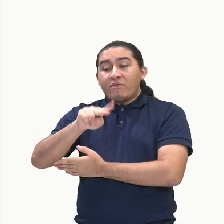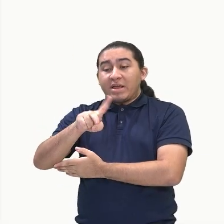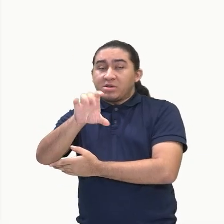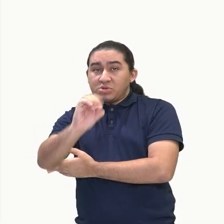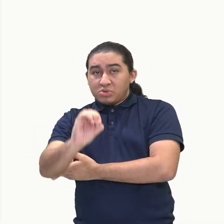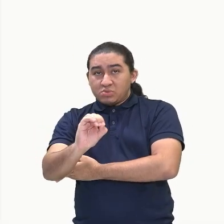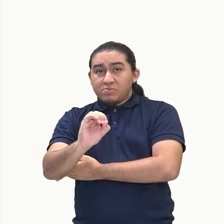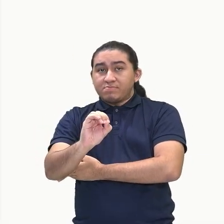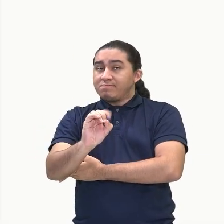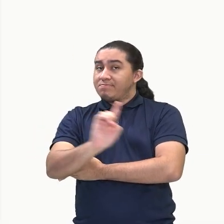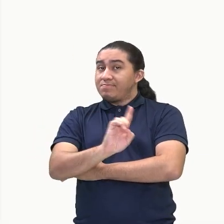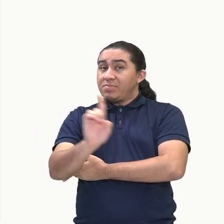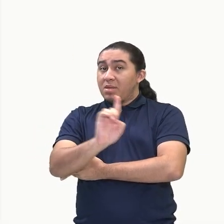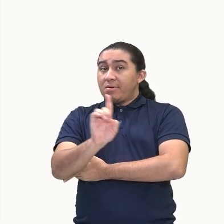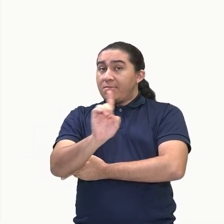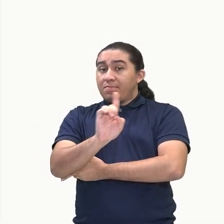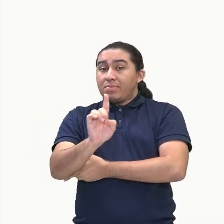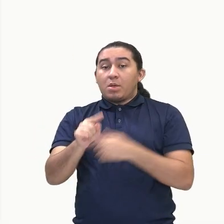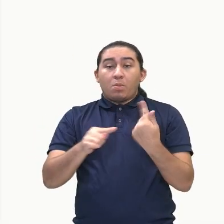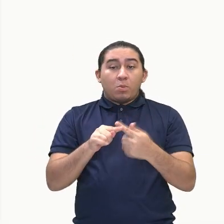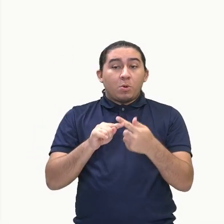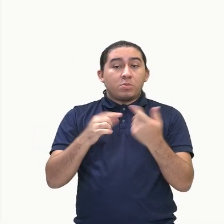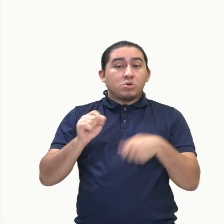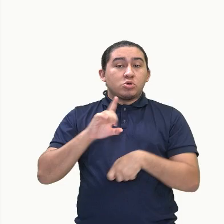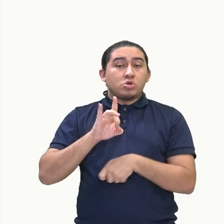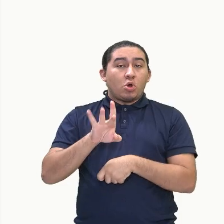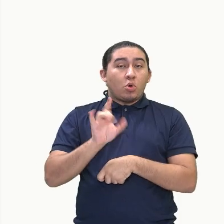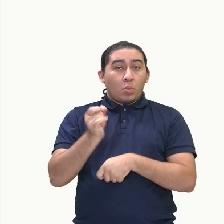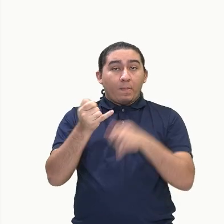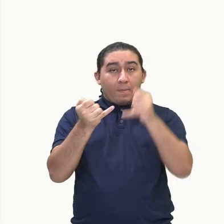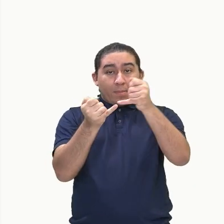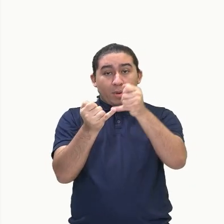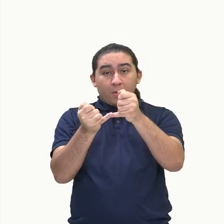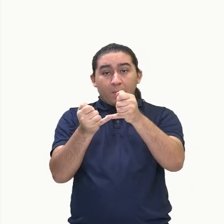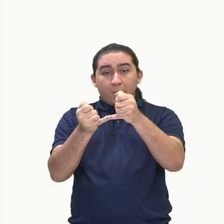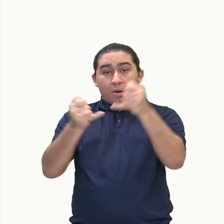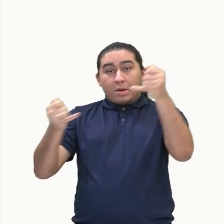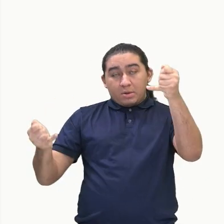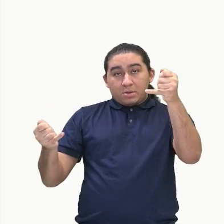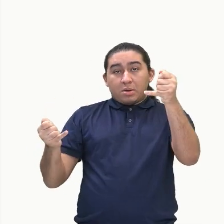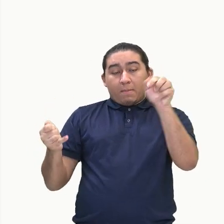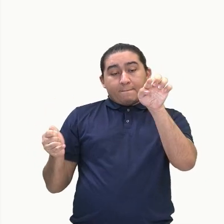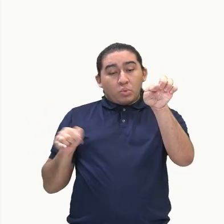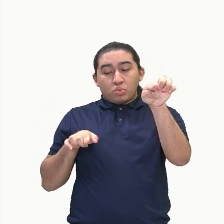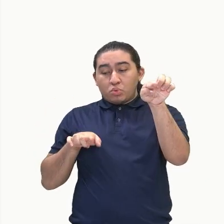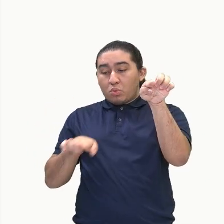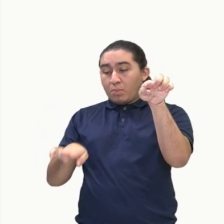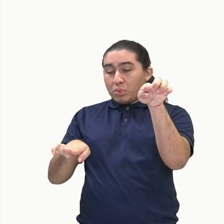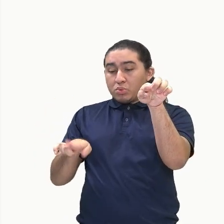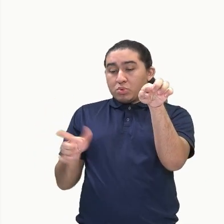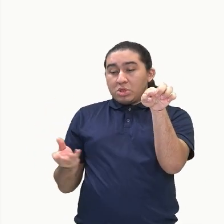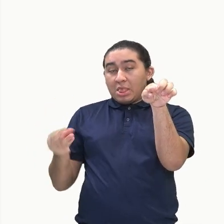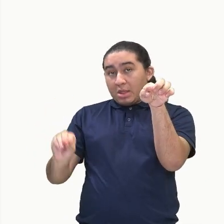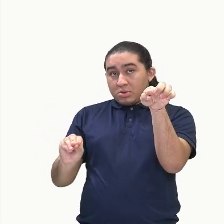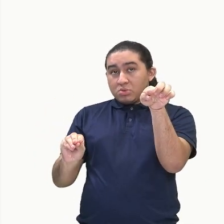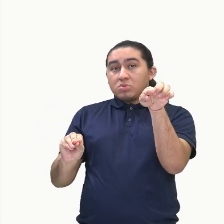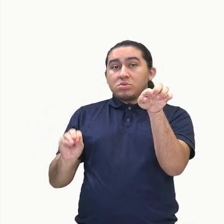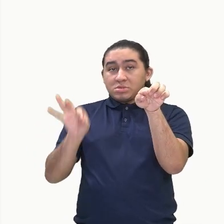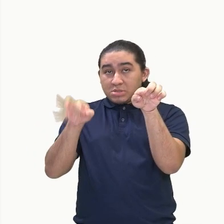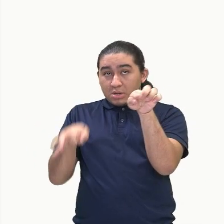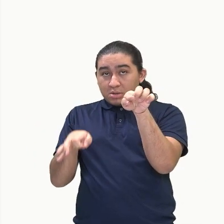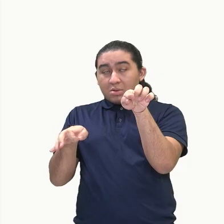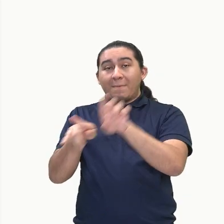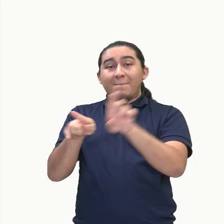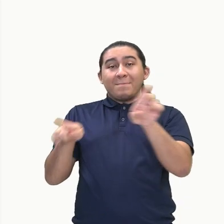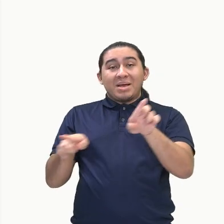convexo, pois eu preciso apenas de uma reta onde as extremidades estejam no interior e a reta